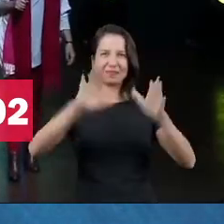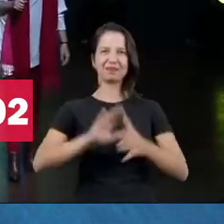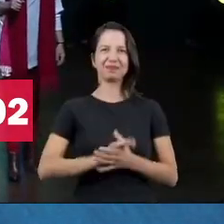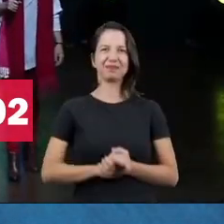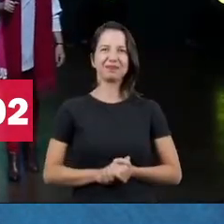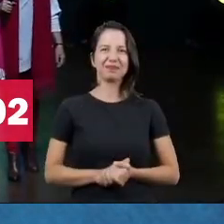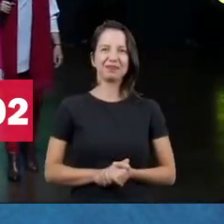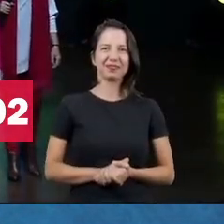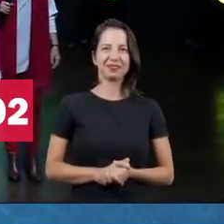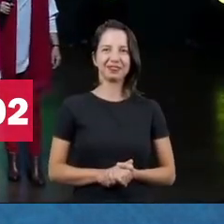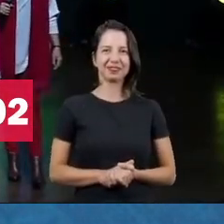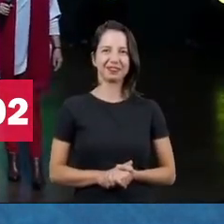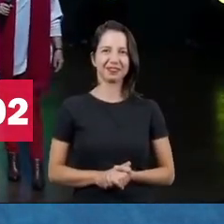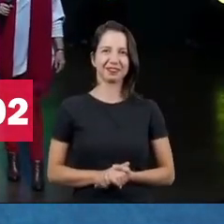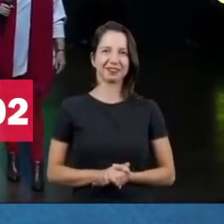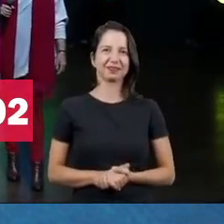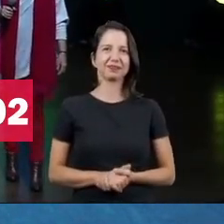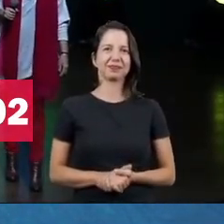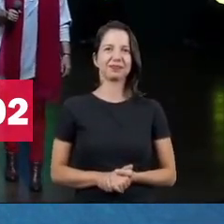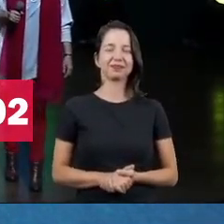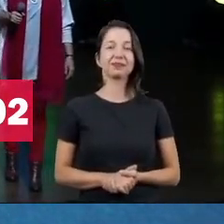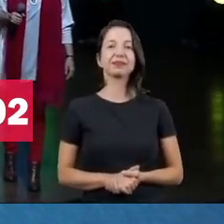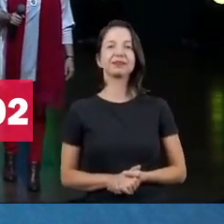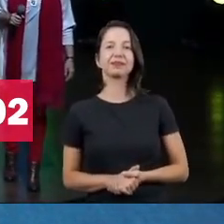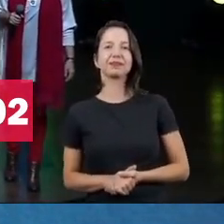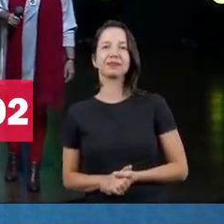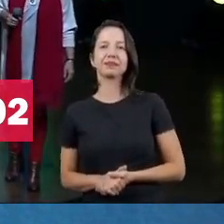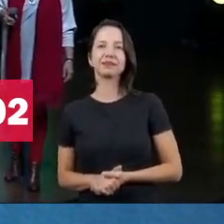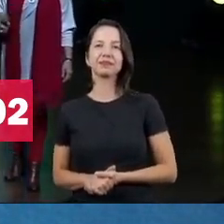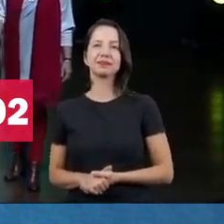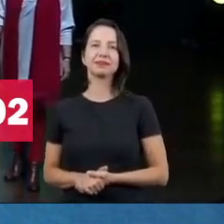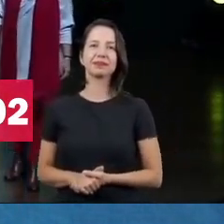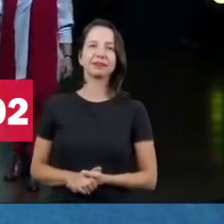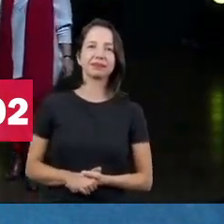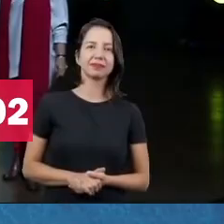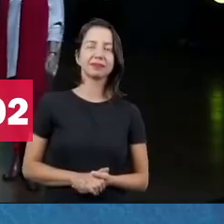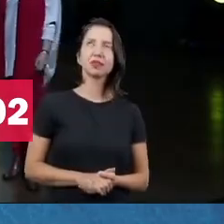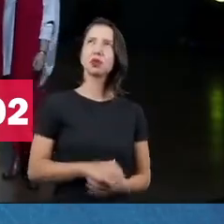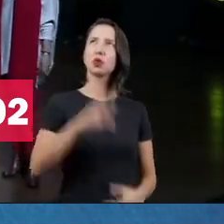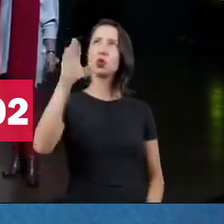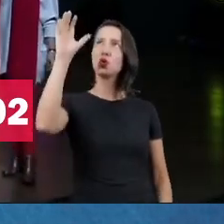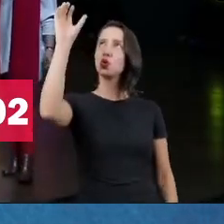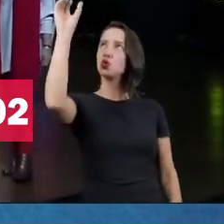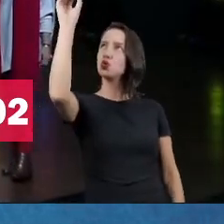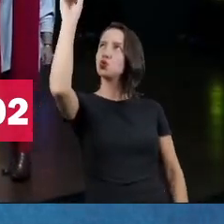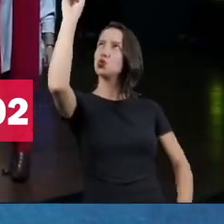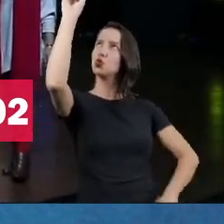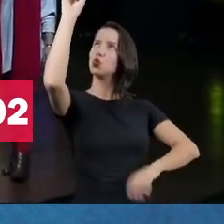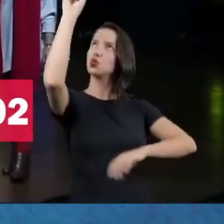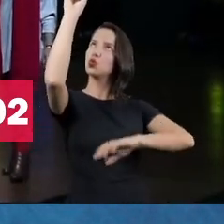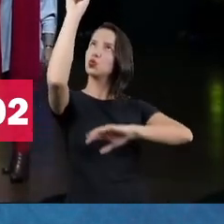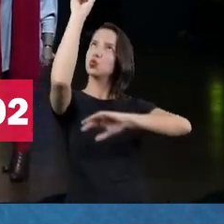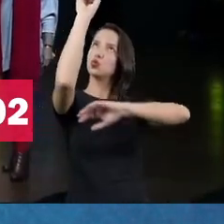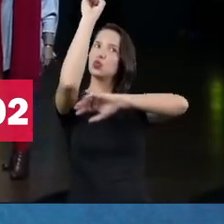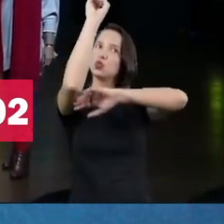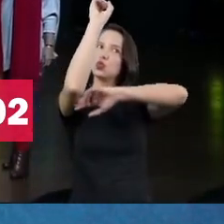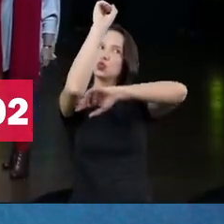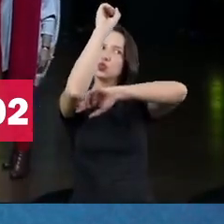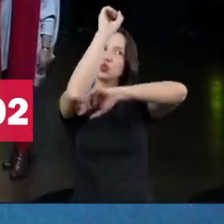Não dá pra apagar o sol, não dá pra parar o